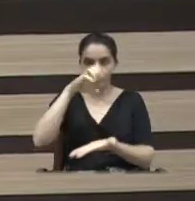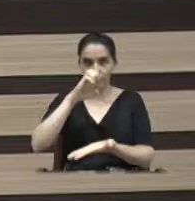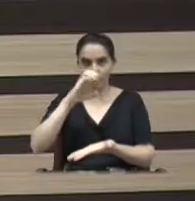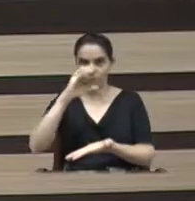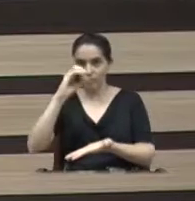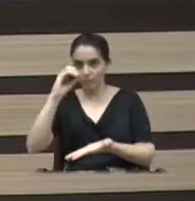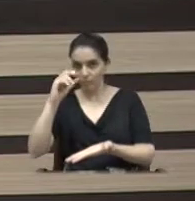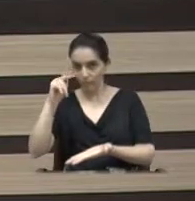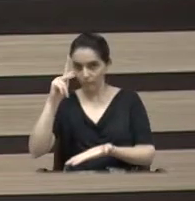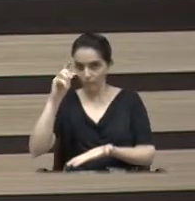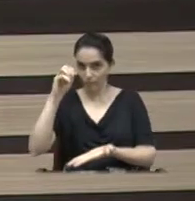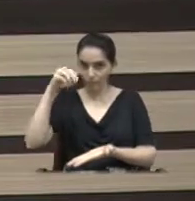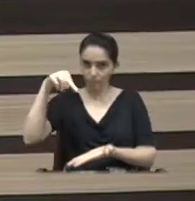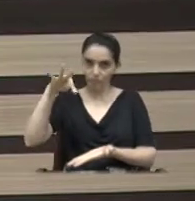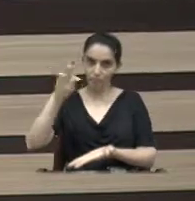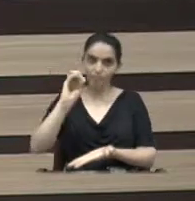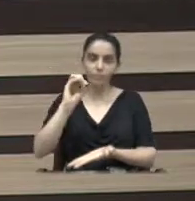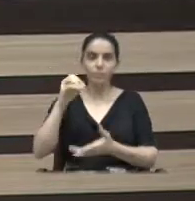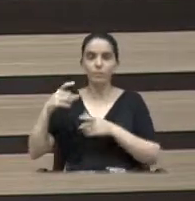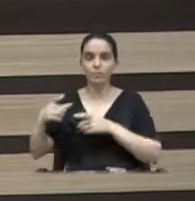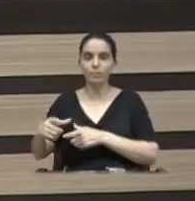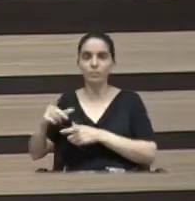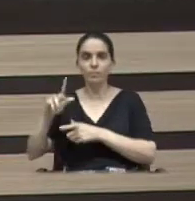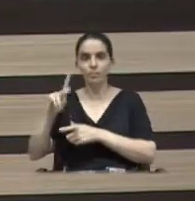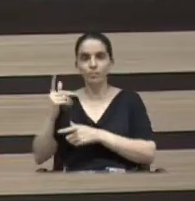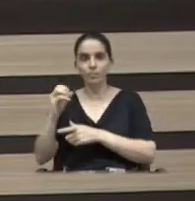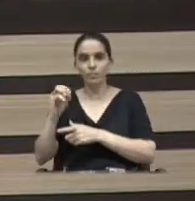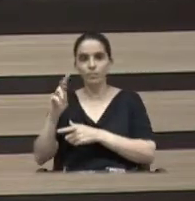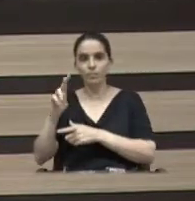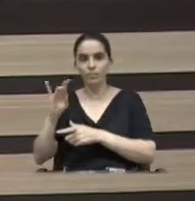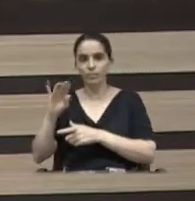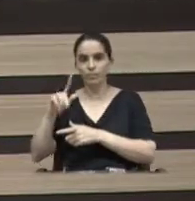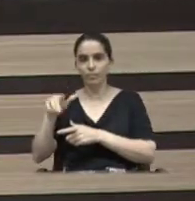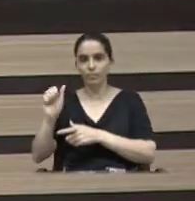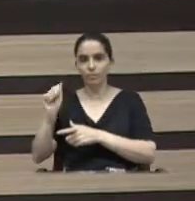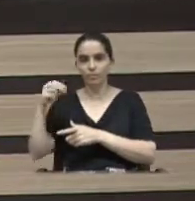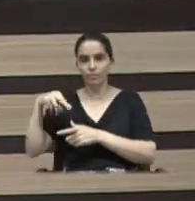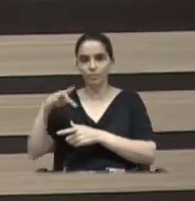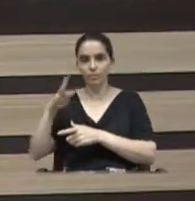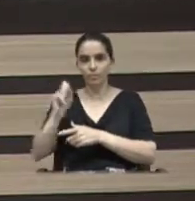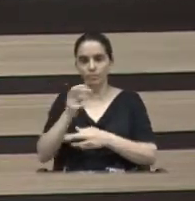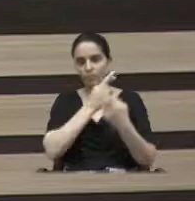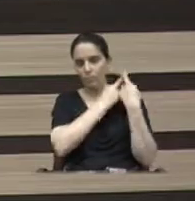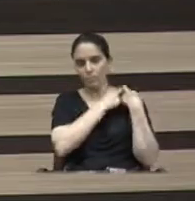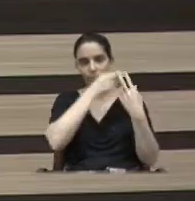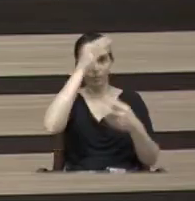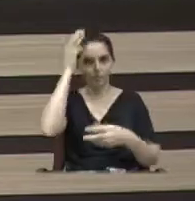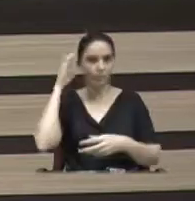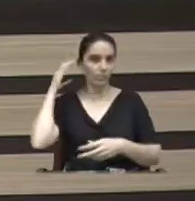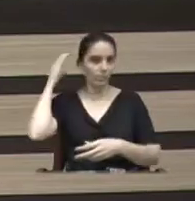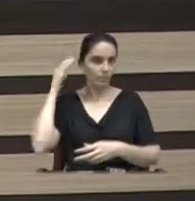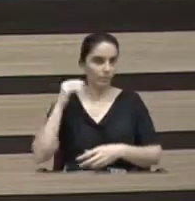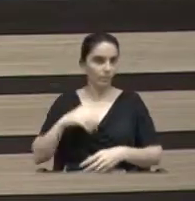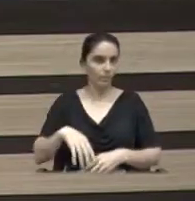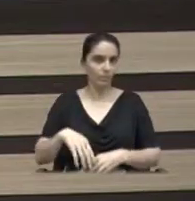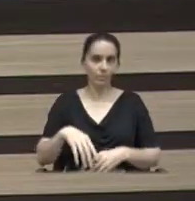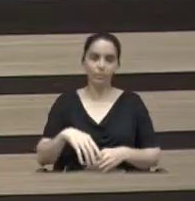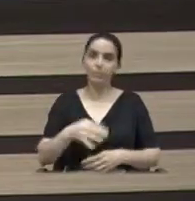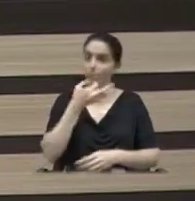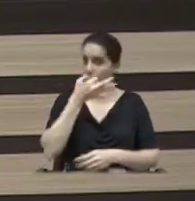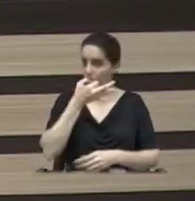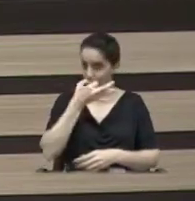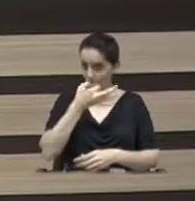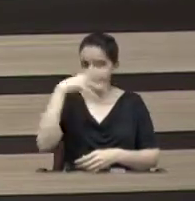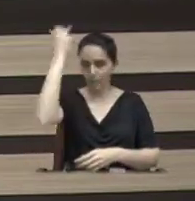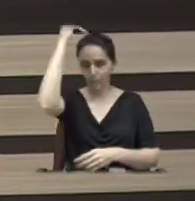Novo Horizonte. Vereadora Carolina de Moraes Pontes. Em discussão? Desejo discutir, senhor presidente. Com a